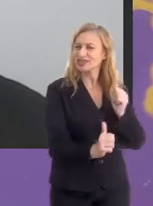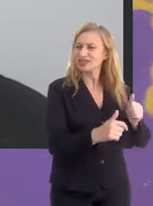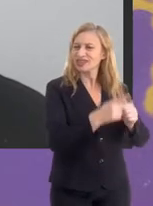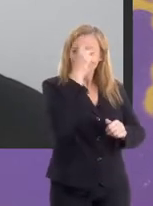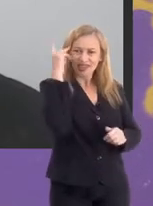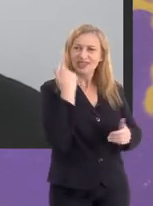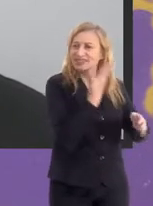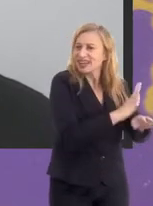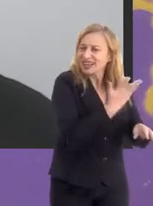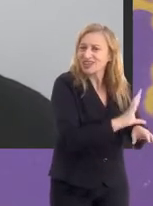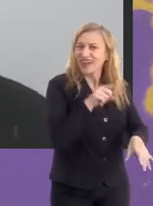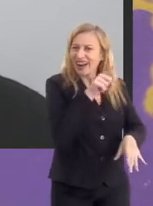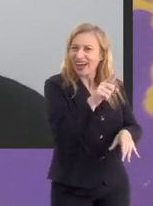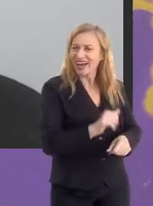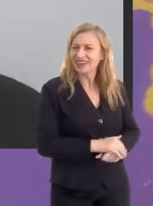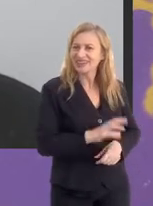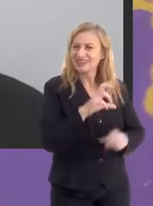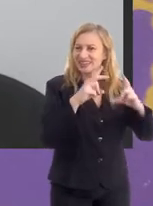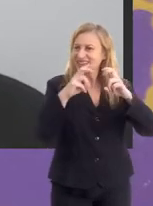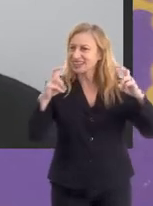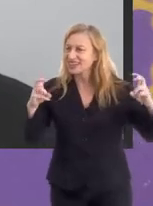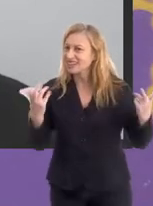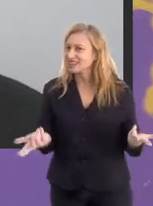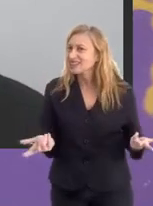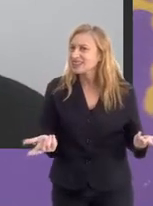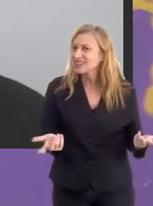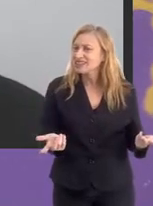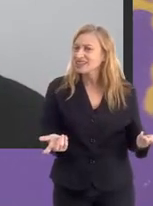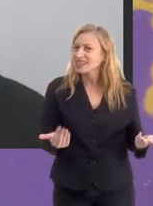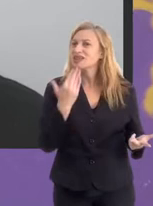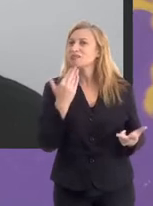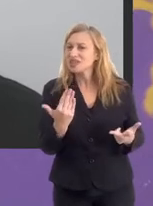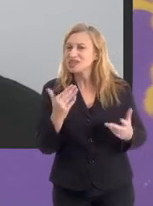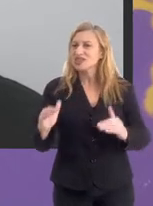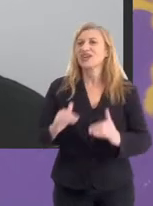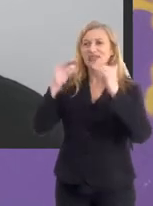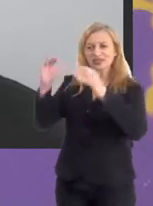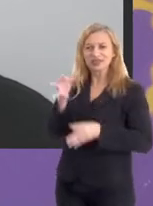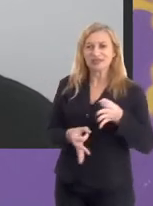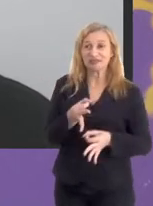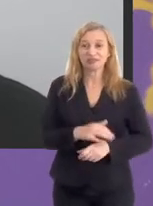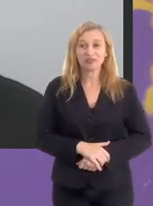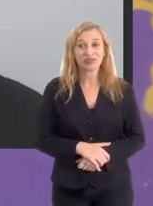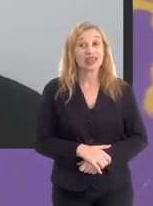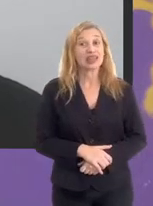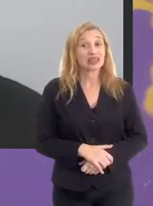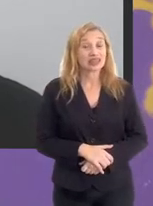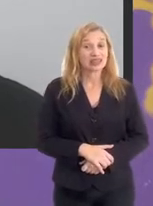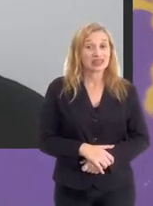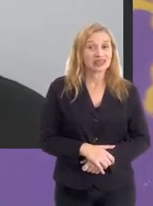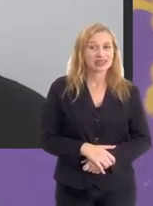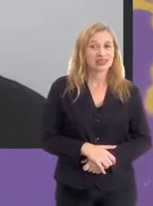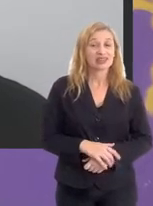Sindicato de jogadores do Sindicato dos e lá de Santa Catarina ele recorrerem ao Superior Tribunal